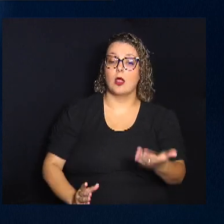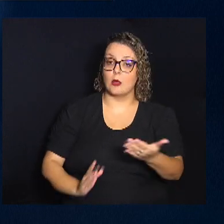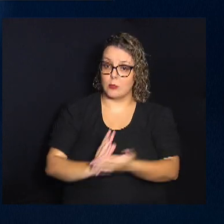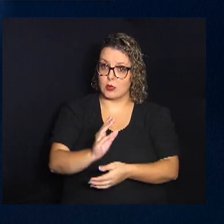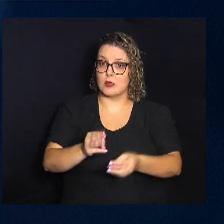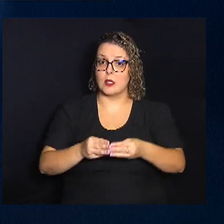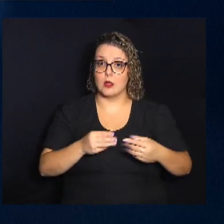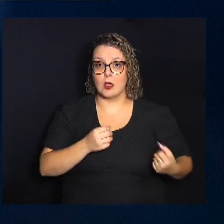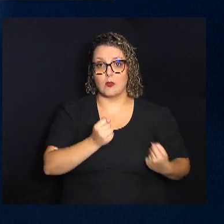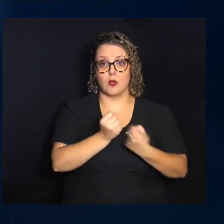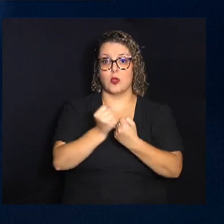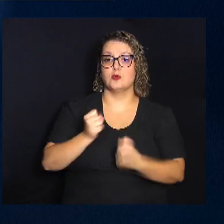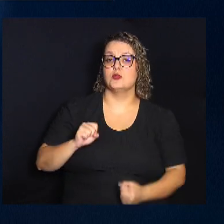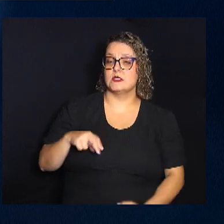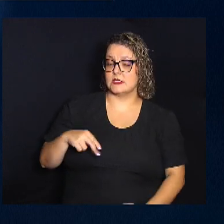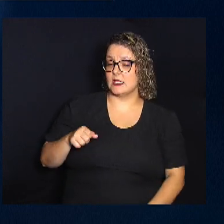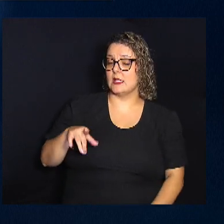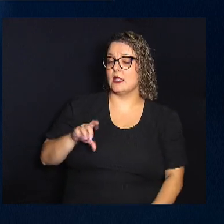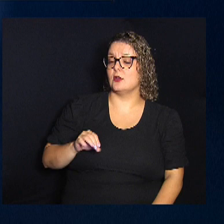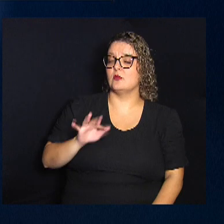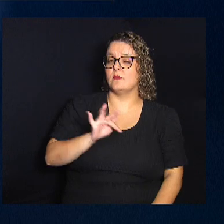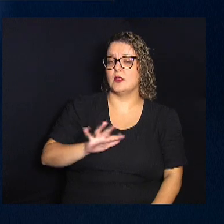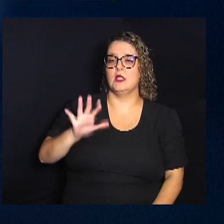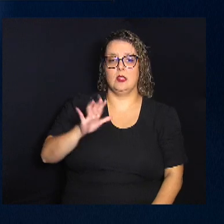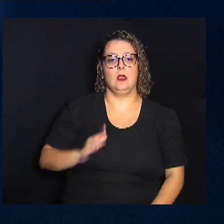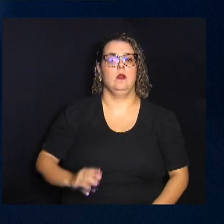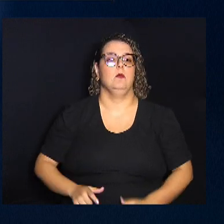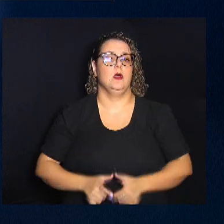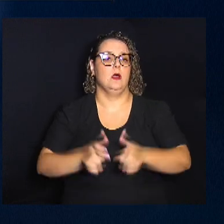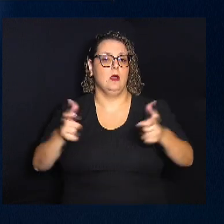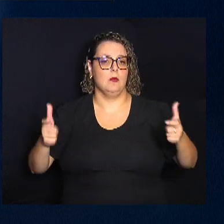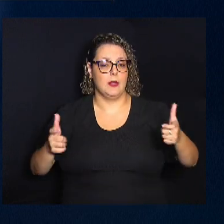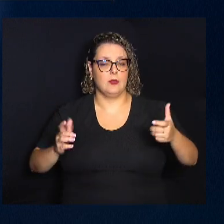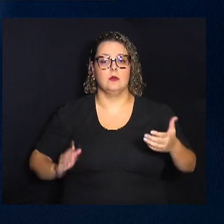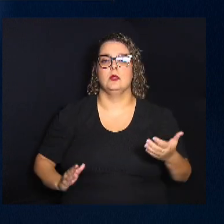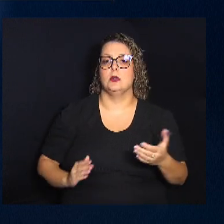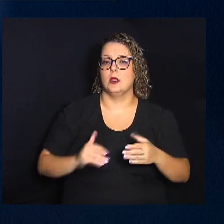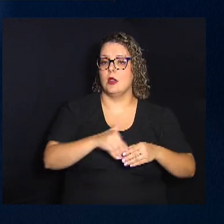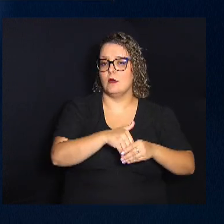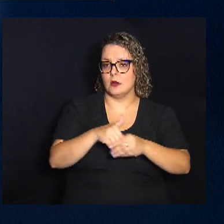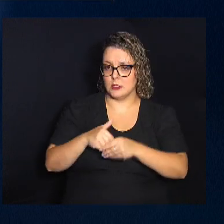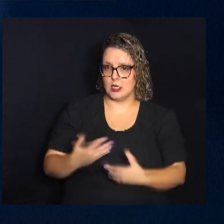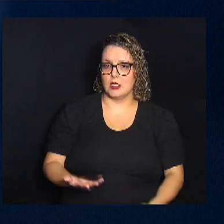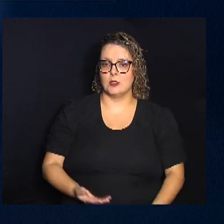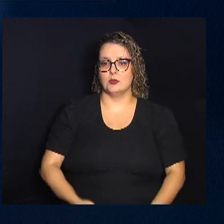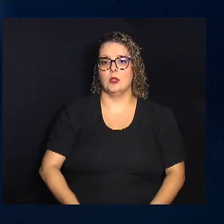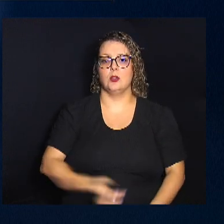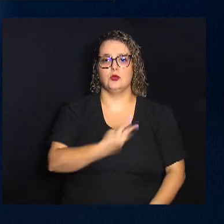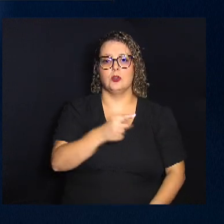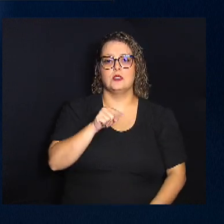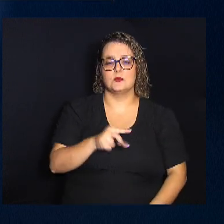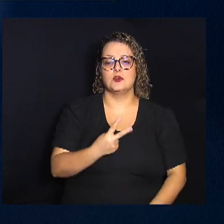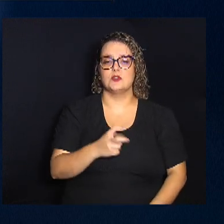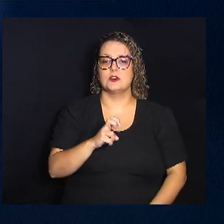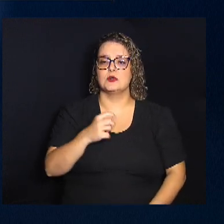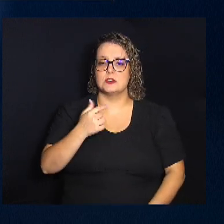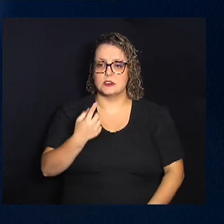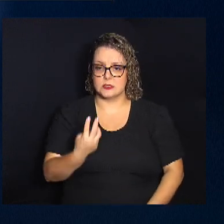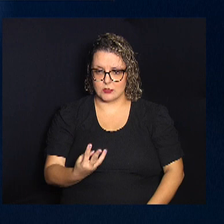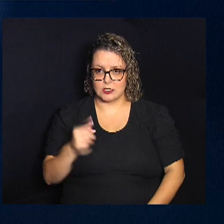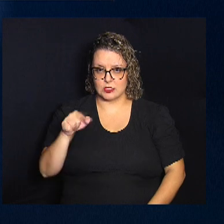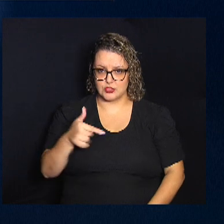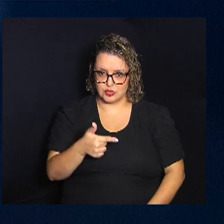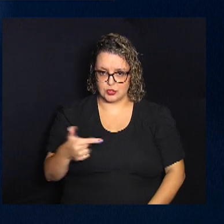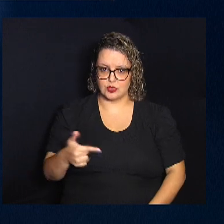Senado Federal pela aprovação por ampla maioria do projeto de lei 2253 de 2022,